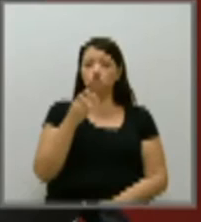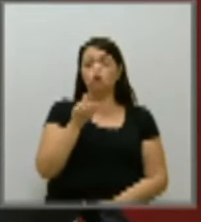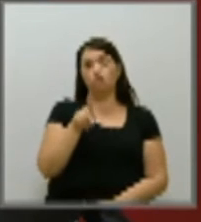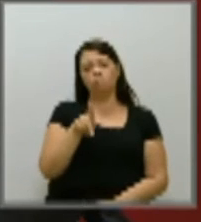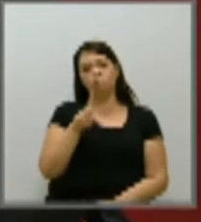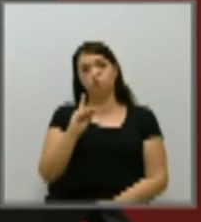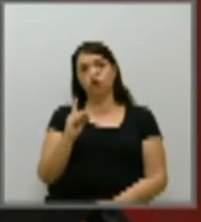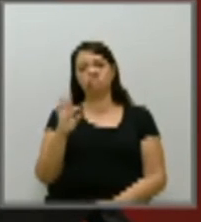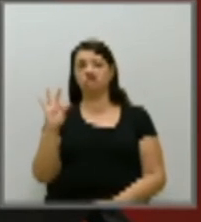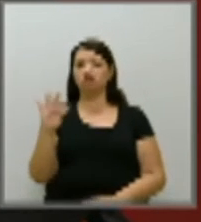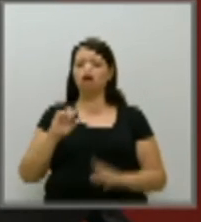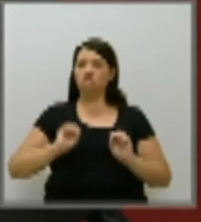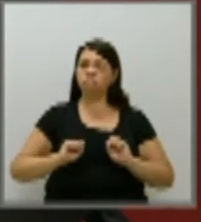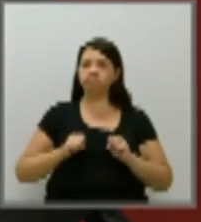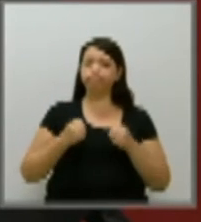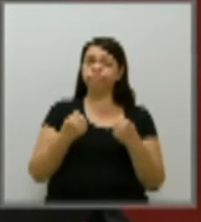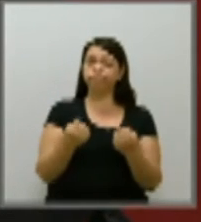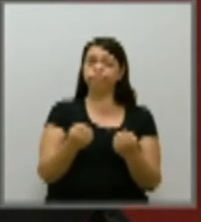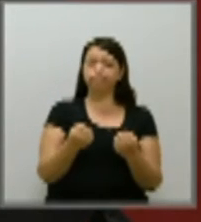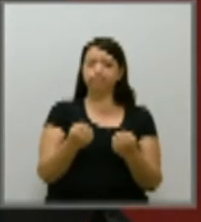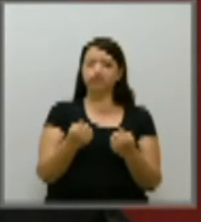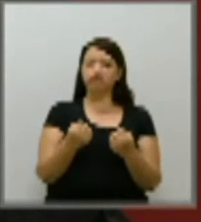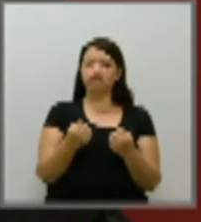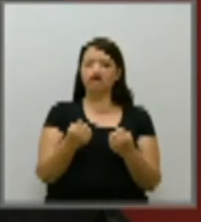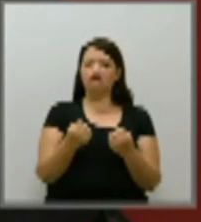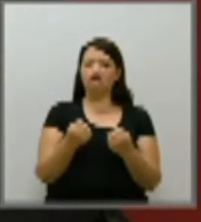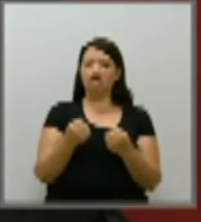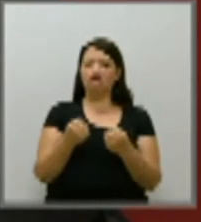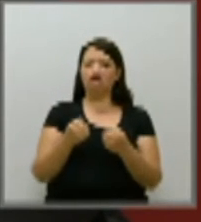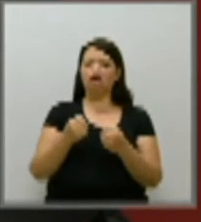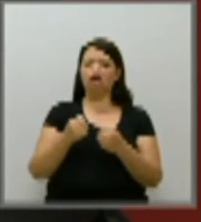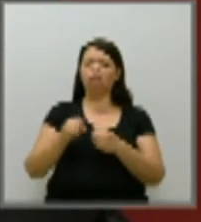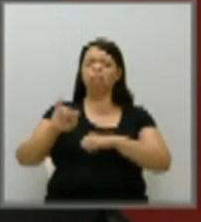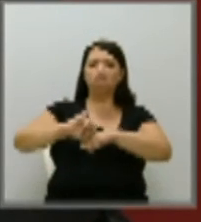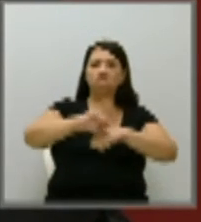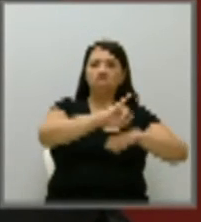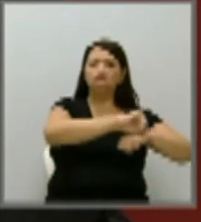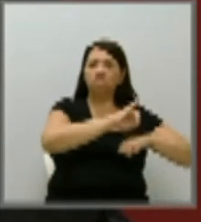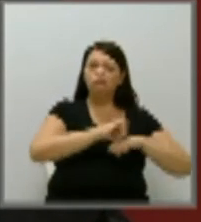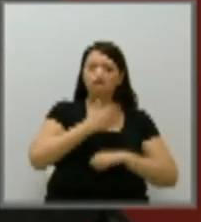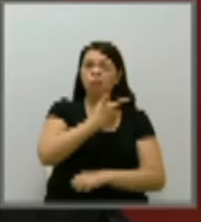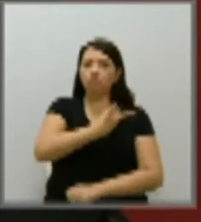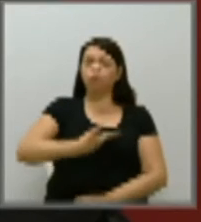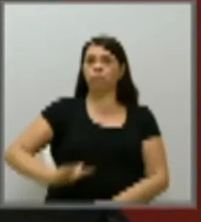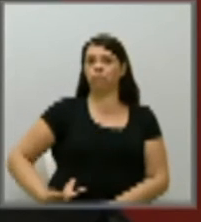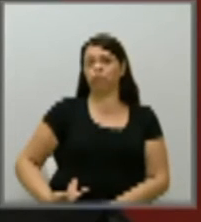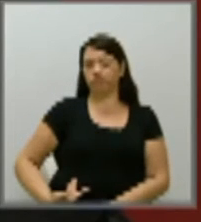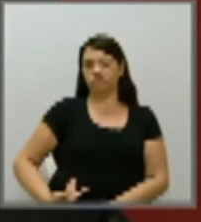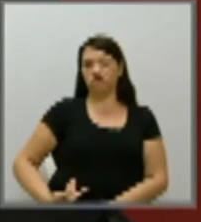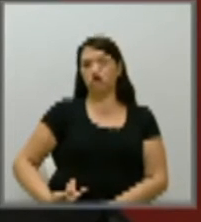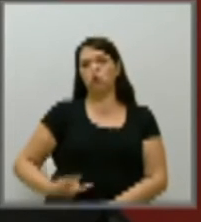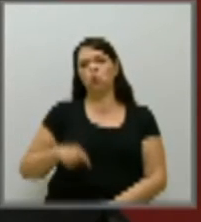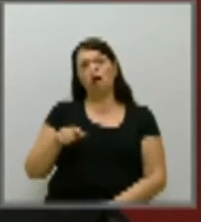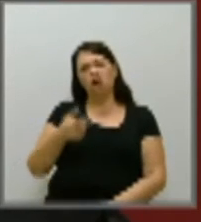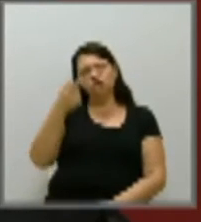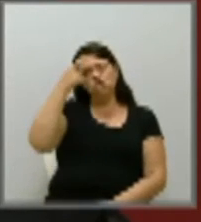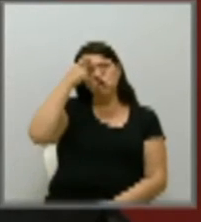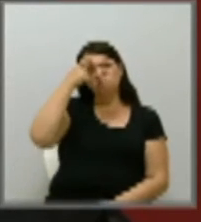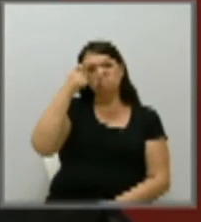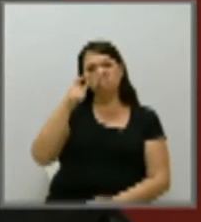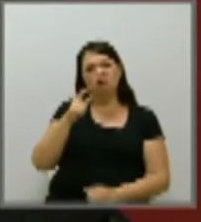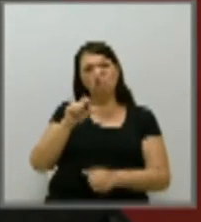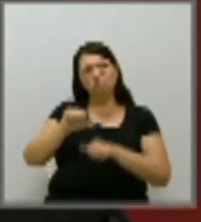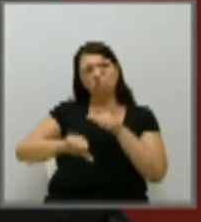que defendem o patrimônio público. Essa visão, essa concepção de privatização